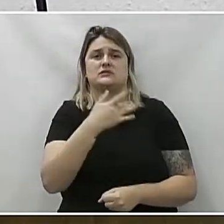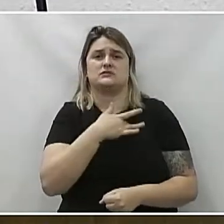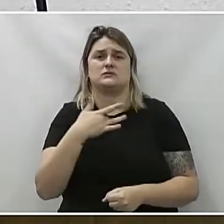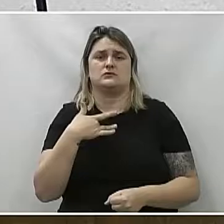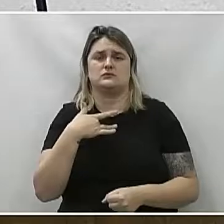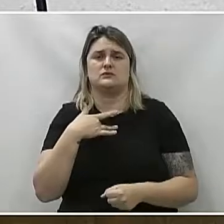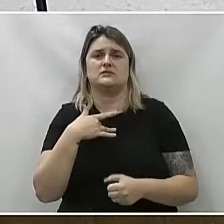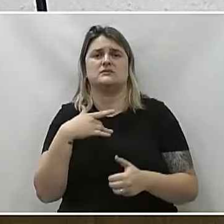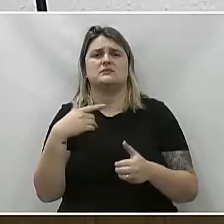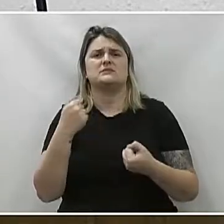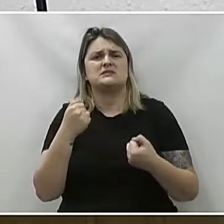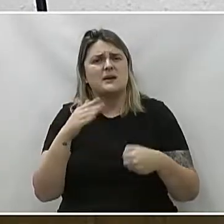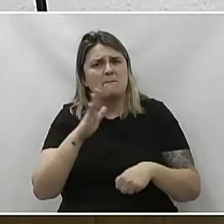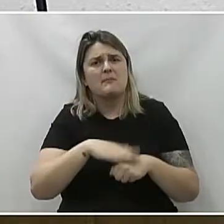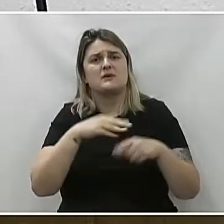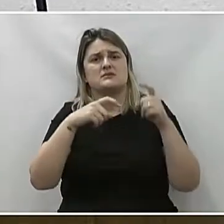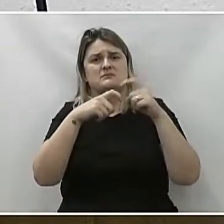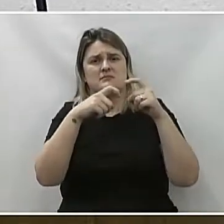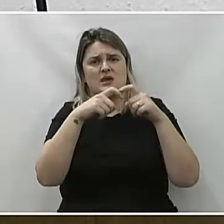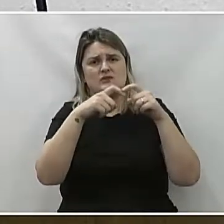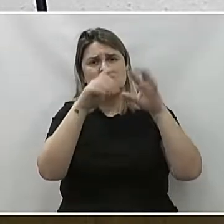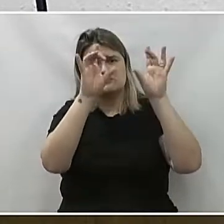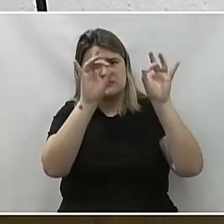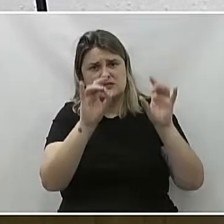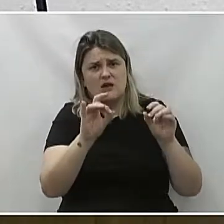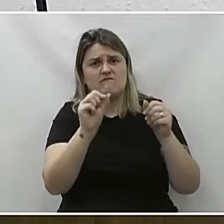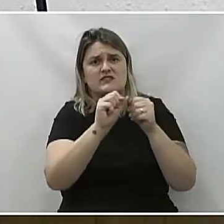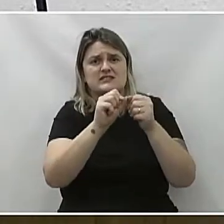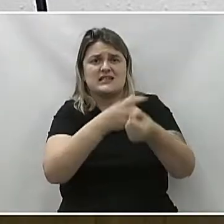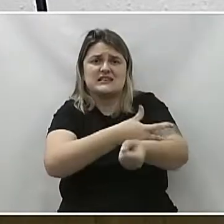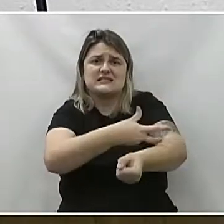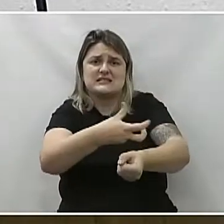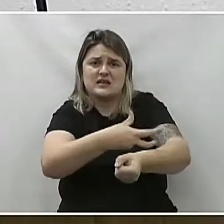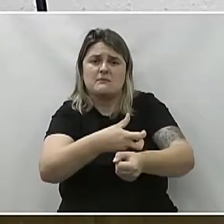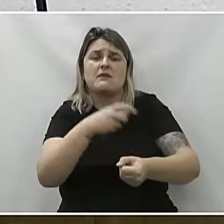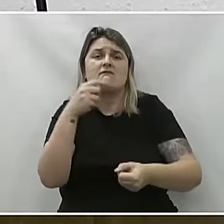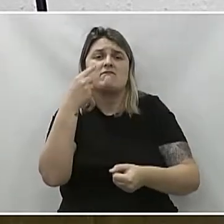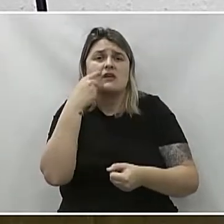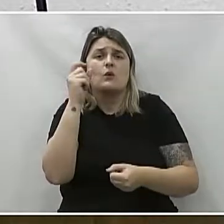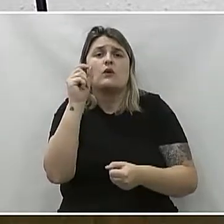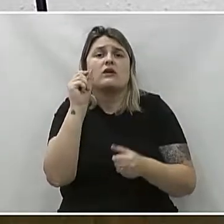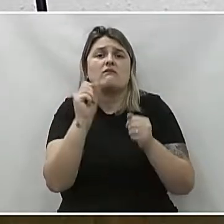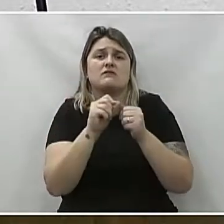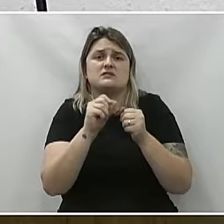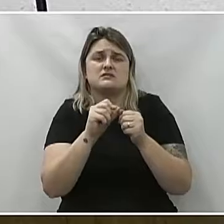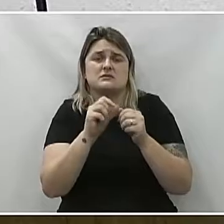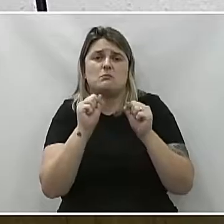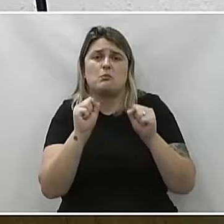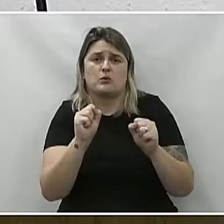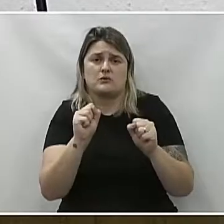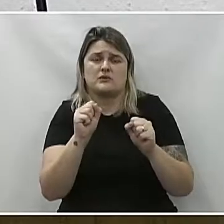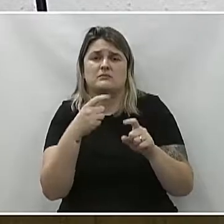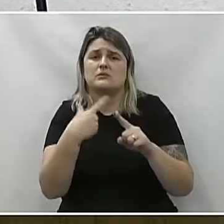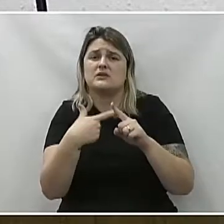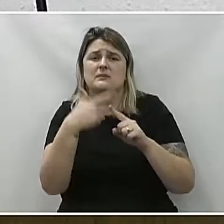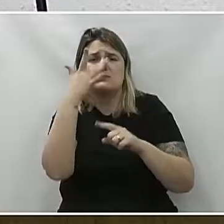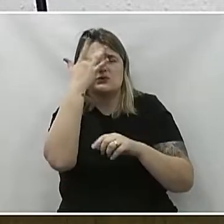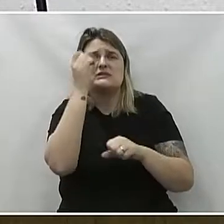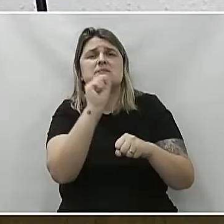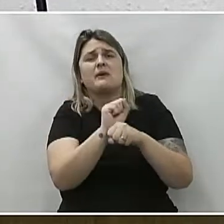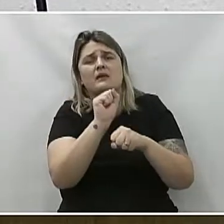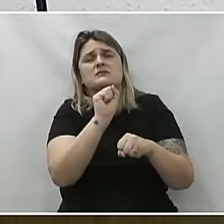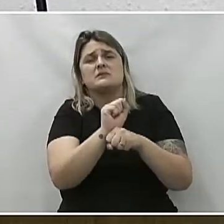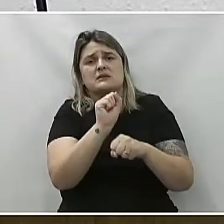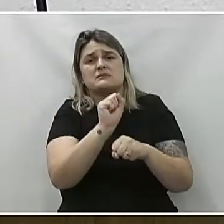questão de especialista, esses exames de imagem, ver o que dá para fazer, porque assim a espera é muito longa.